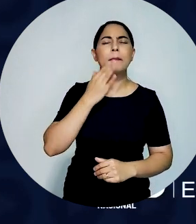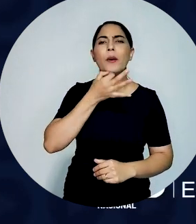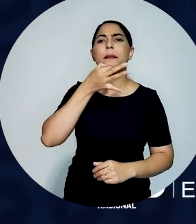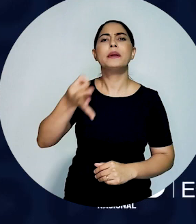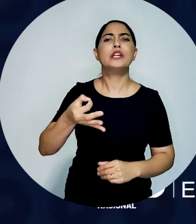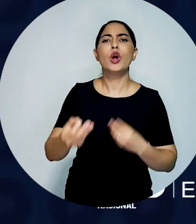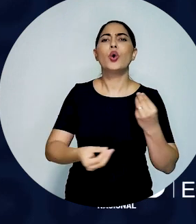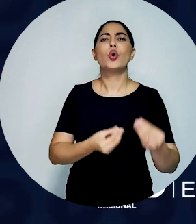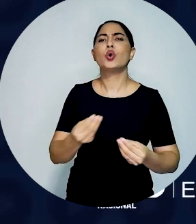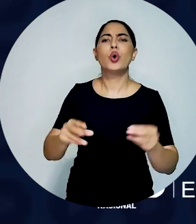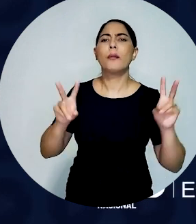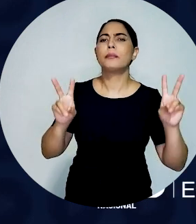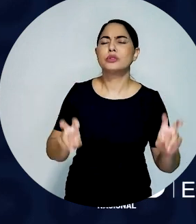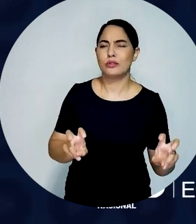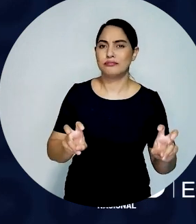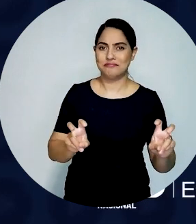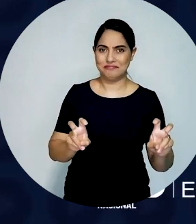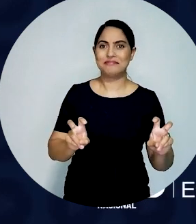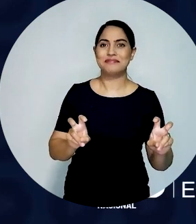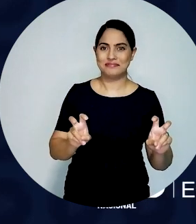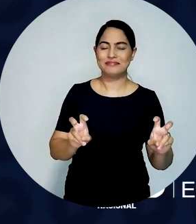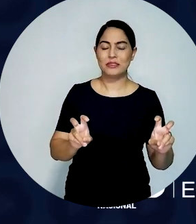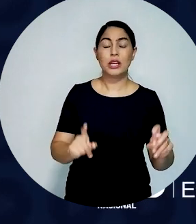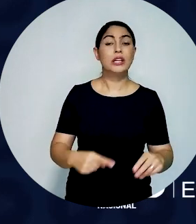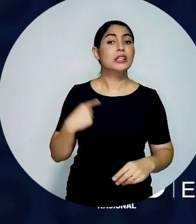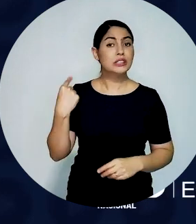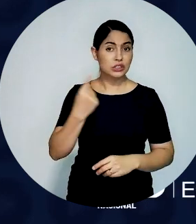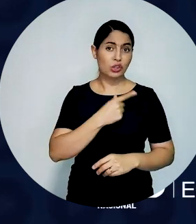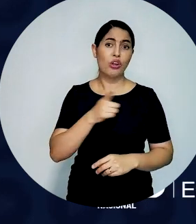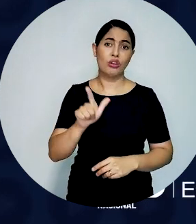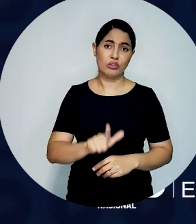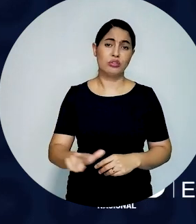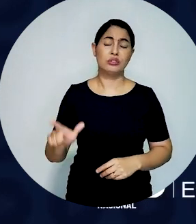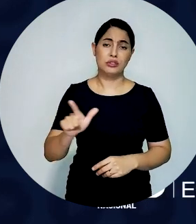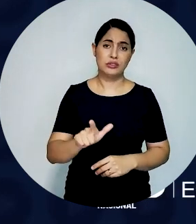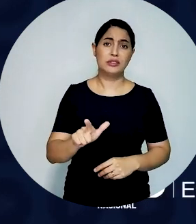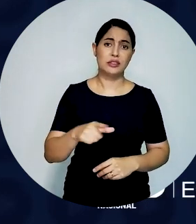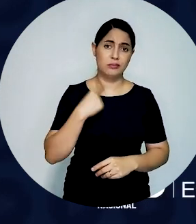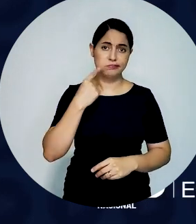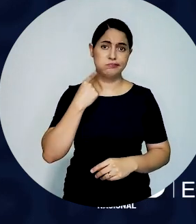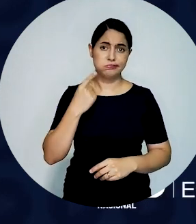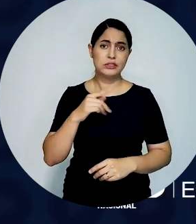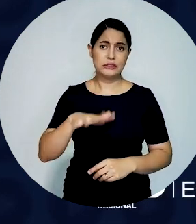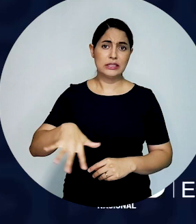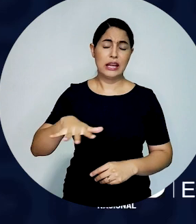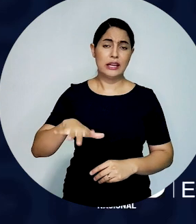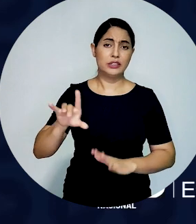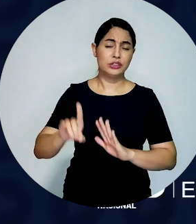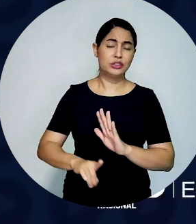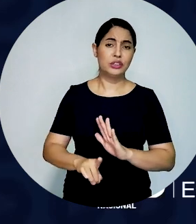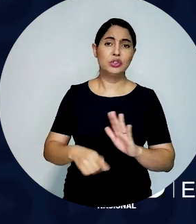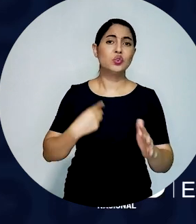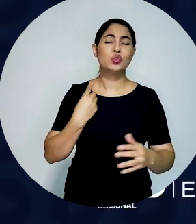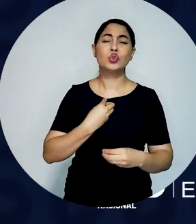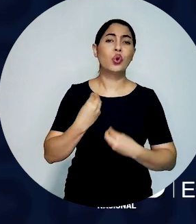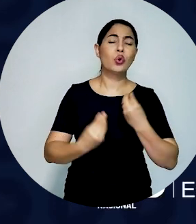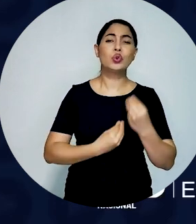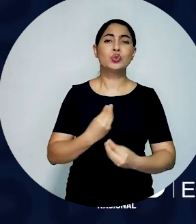com questões como essa. Então, eu queria saber um pouquinho da sua opinião a respeito desse assunto e como